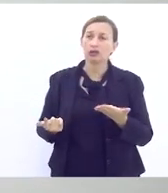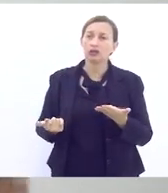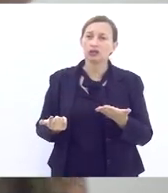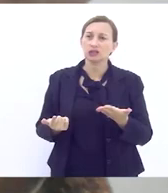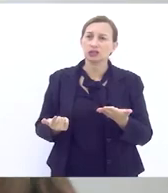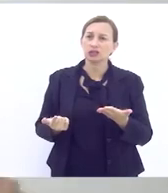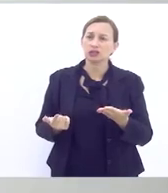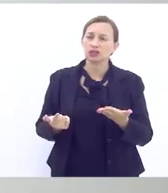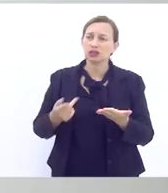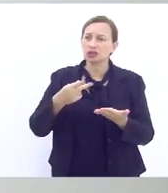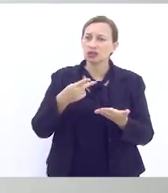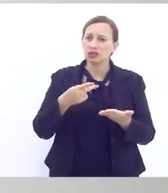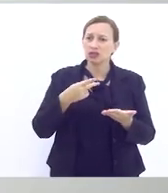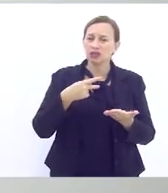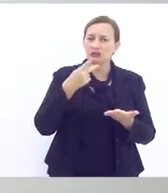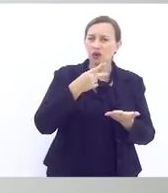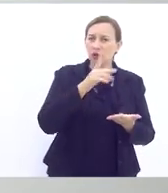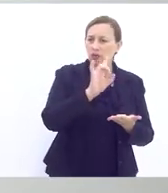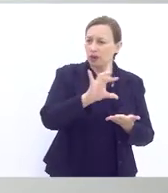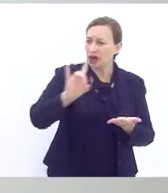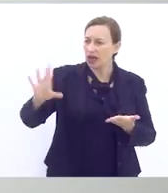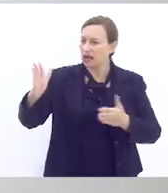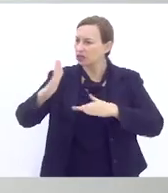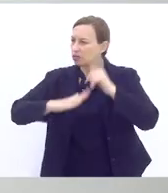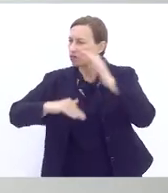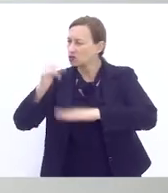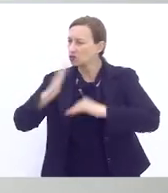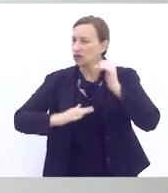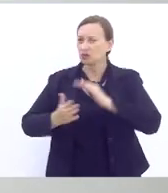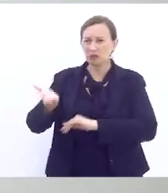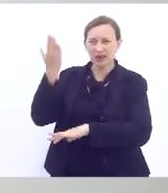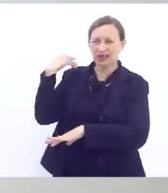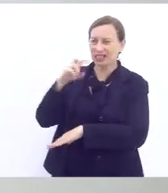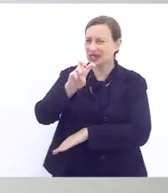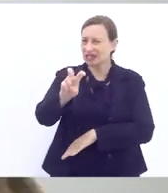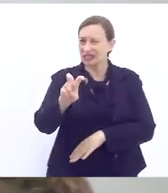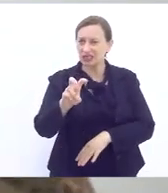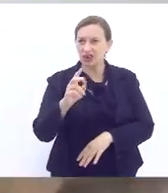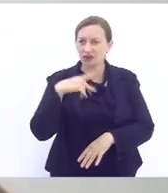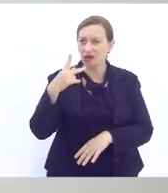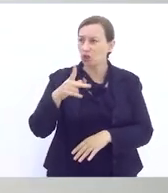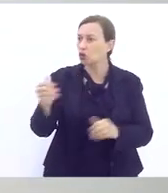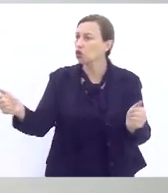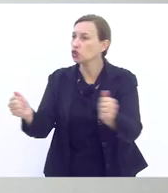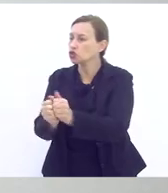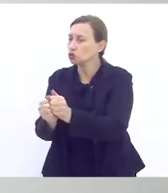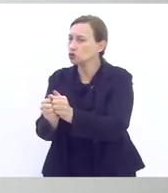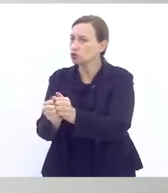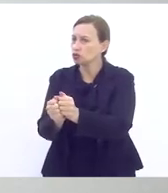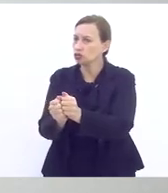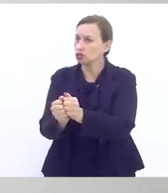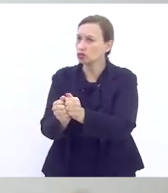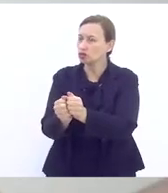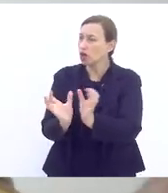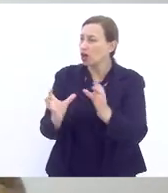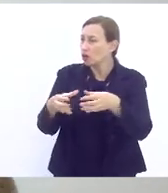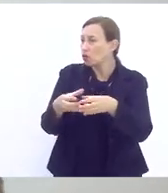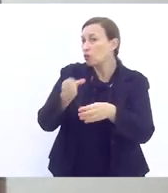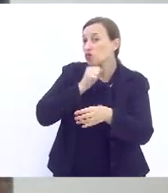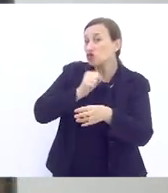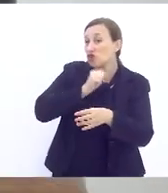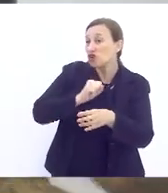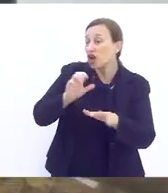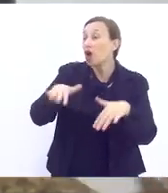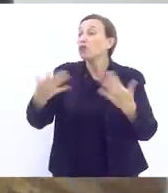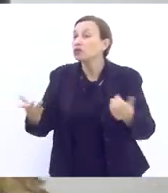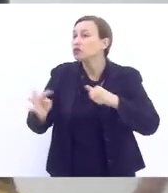Calhamaço para cada profissional que entrou na época era uns 5 e falou ó juntos é técnicos antigos né agora Onde é que